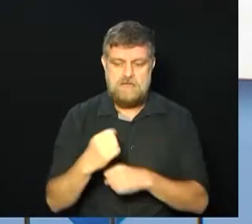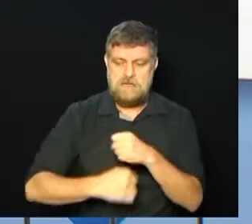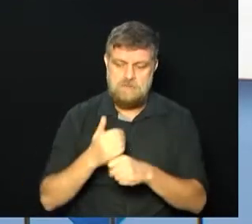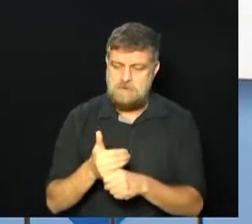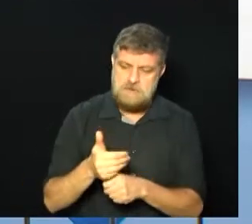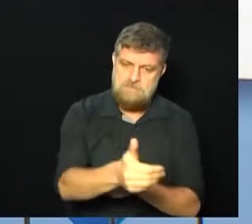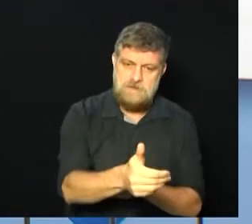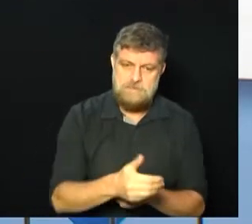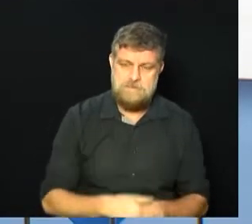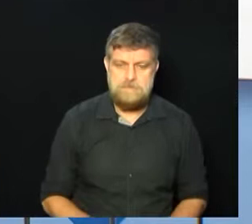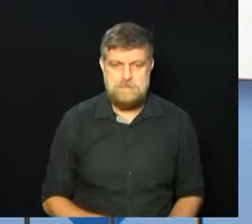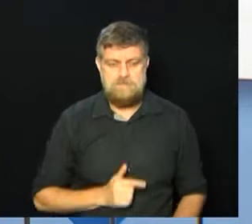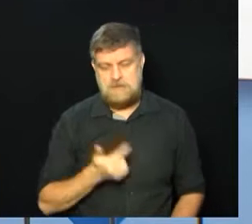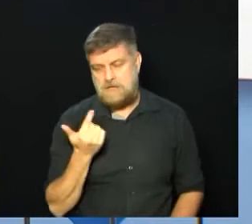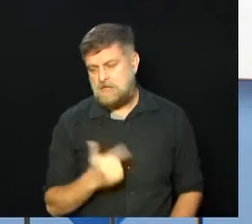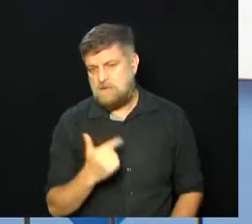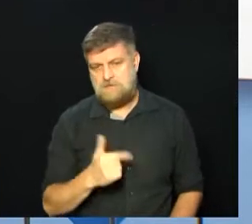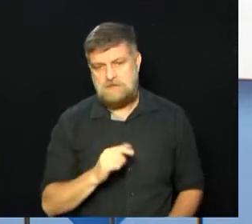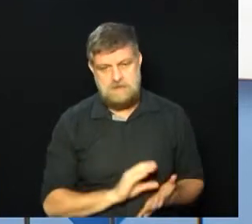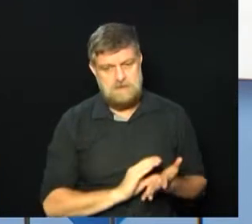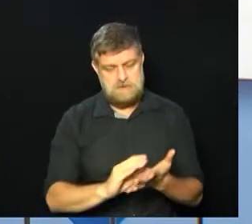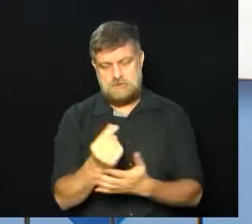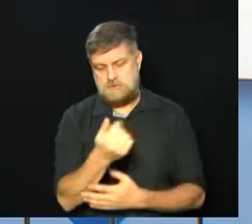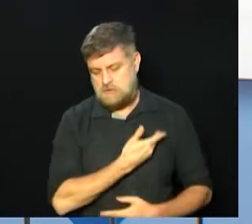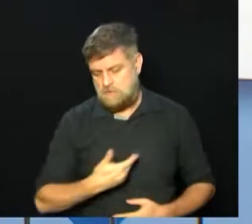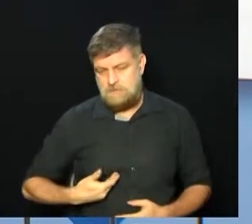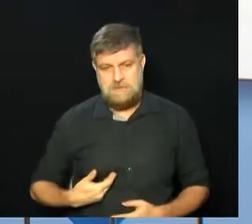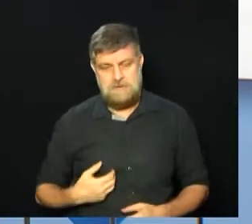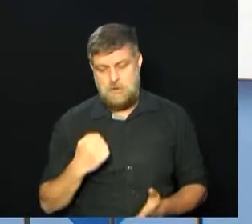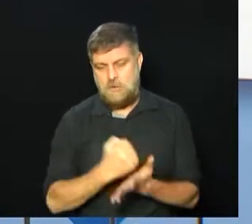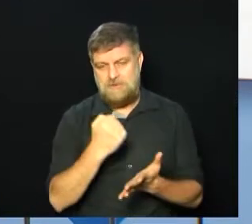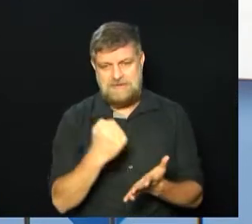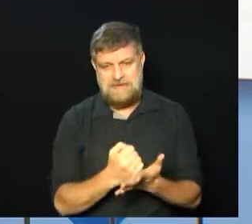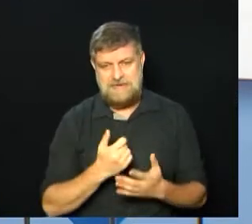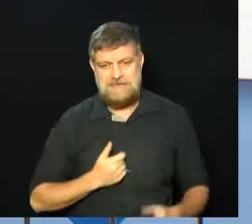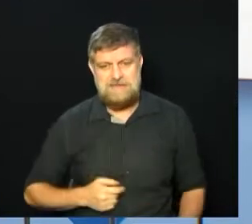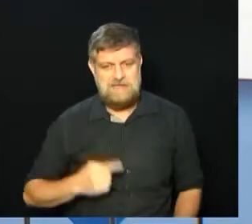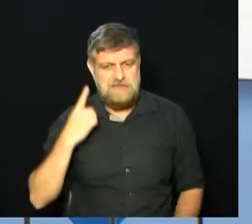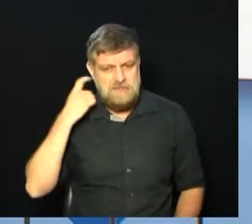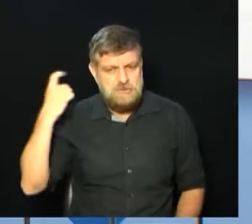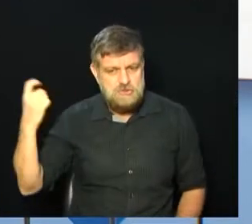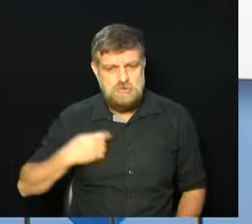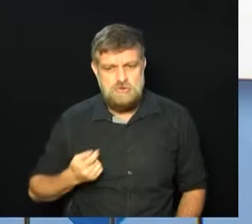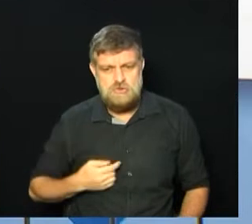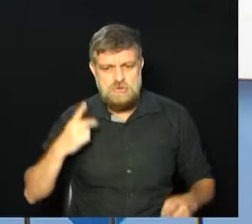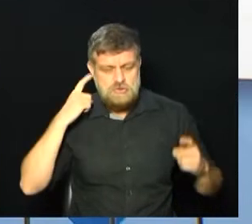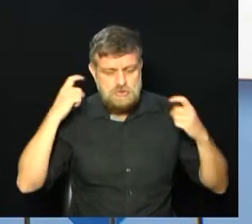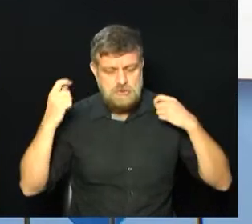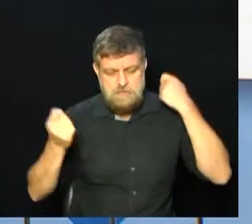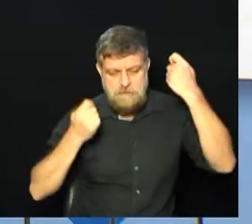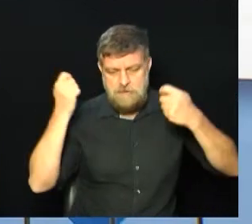2022 não haverá investimento público em contratação de trio elétrico sonorização